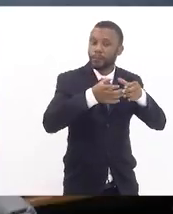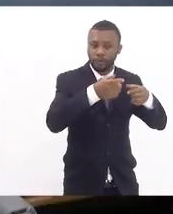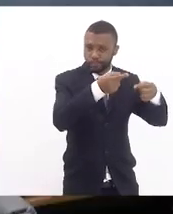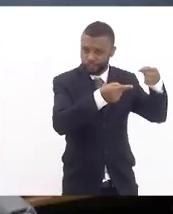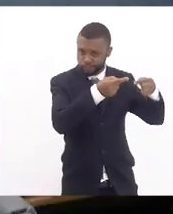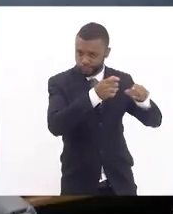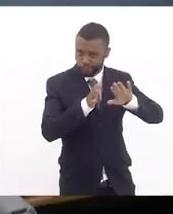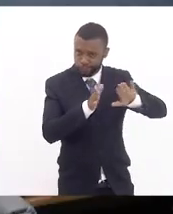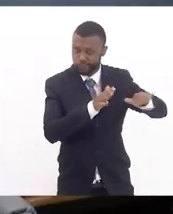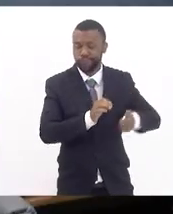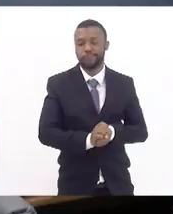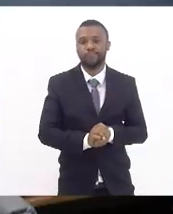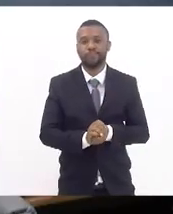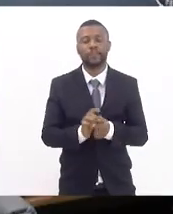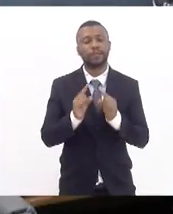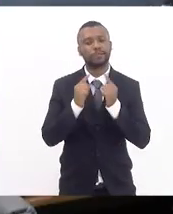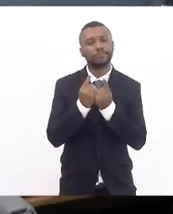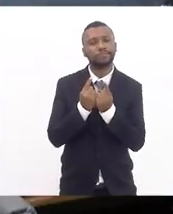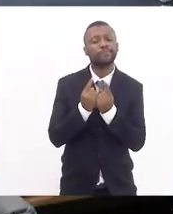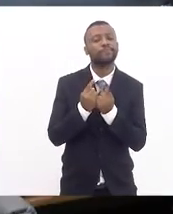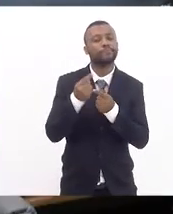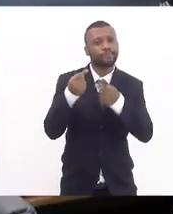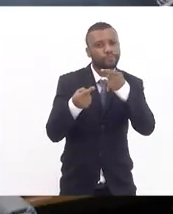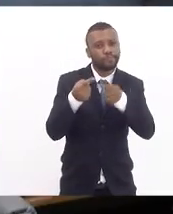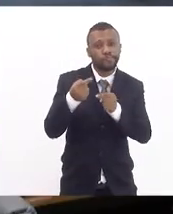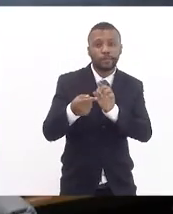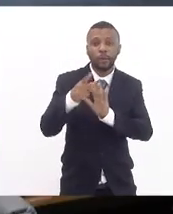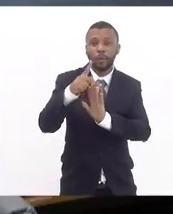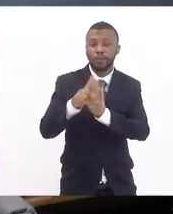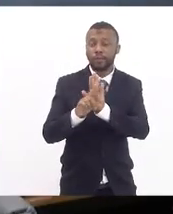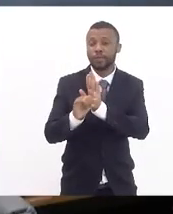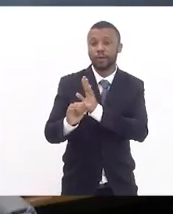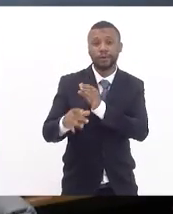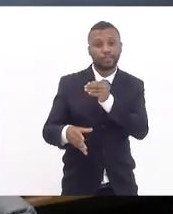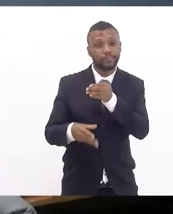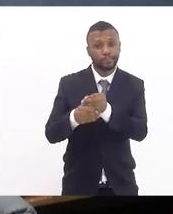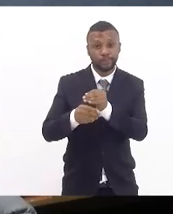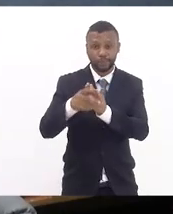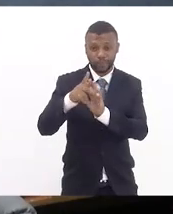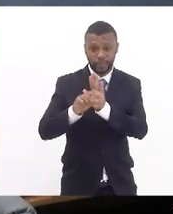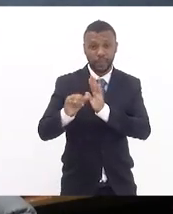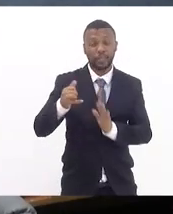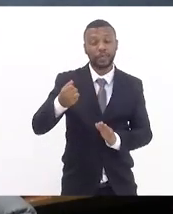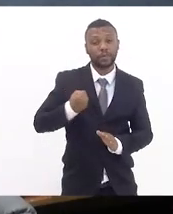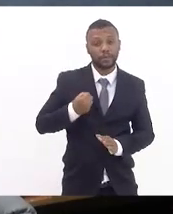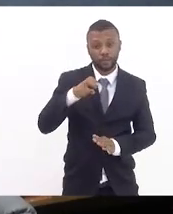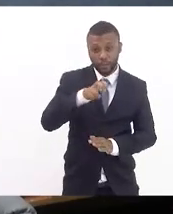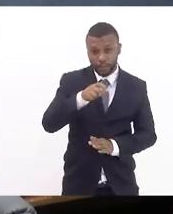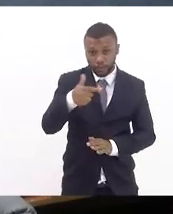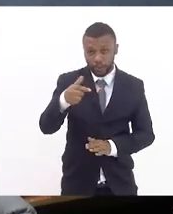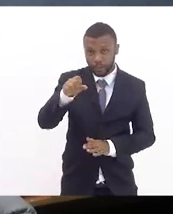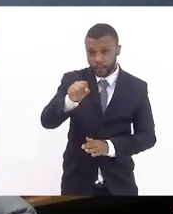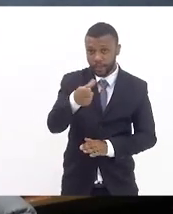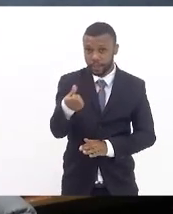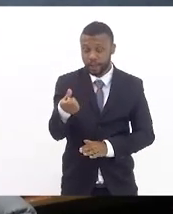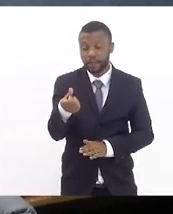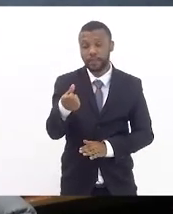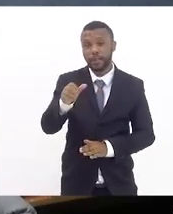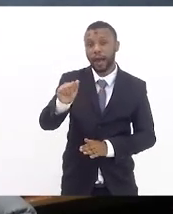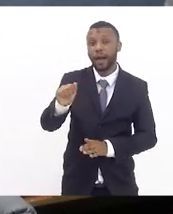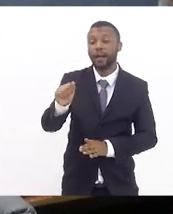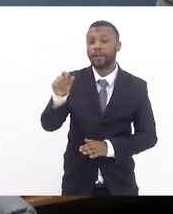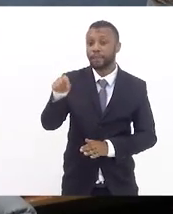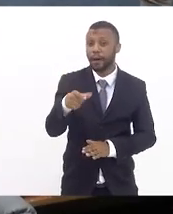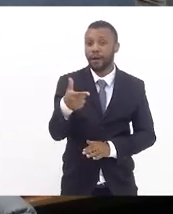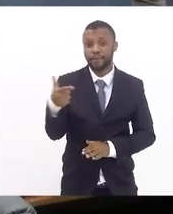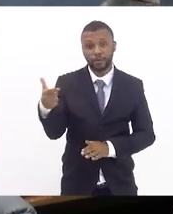Em tramitação ordinária, segunda discussão, redação do vencido está sim emendado. Projeto de lei número 5286A de 22, de